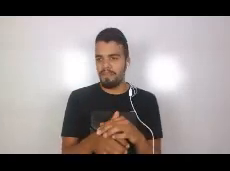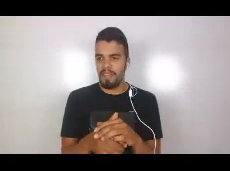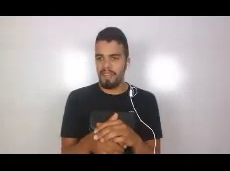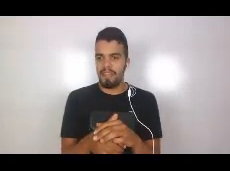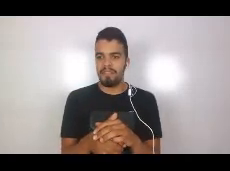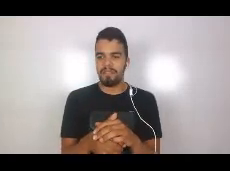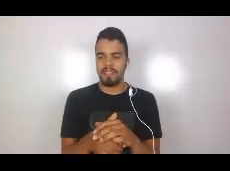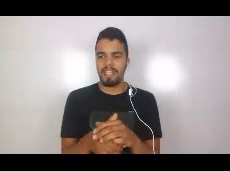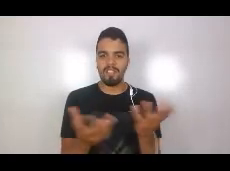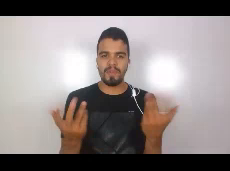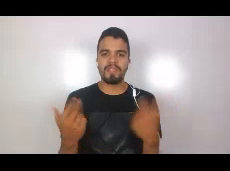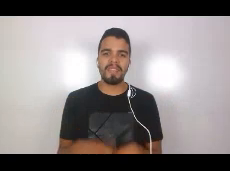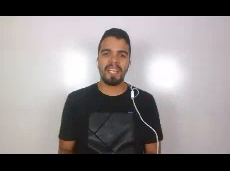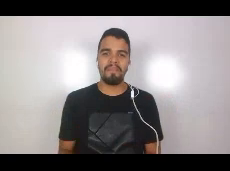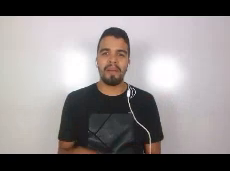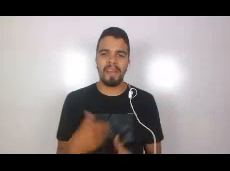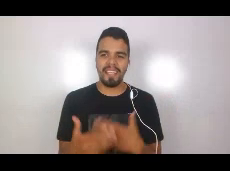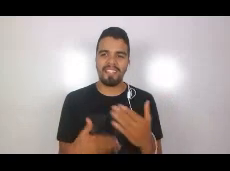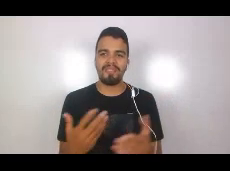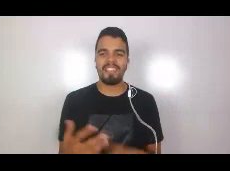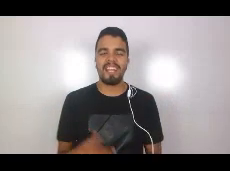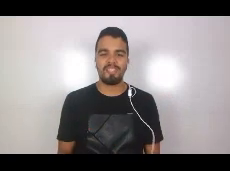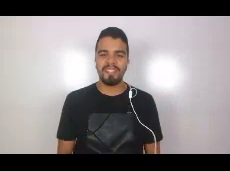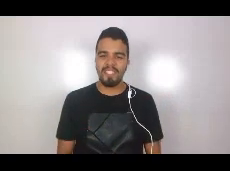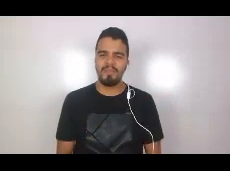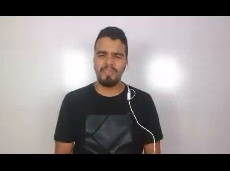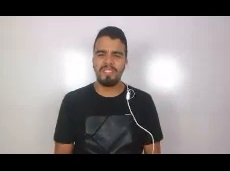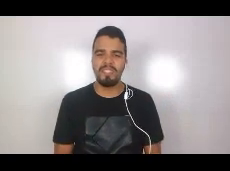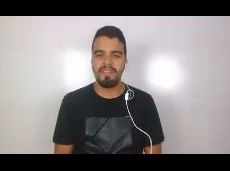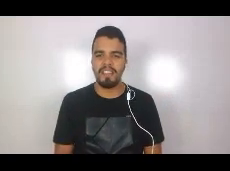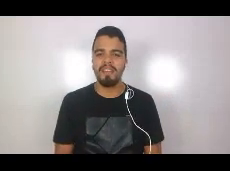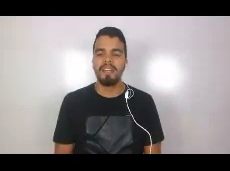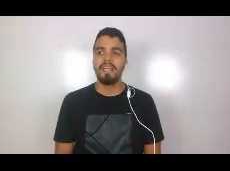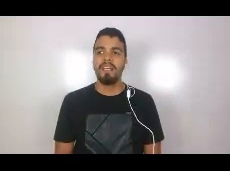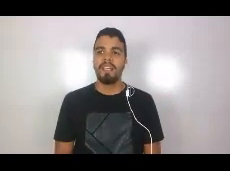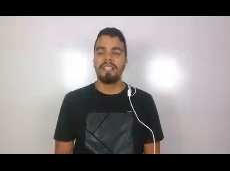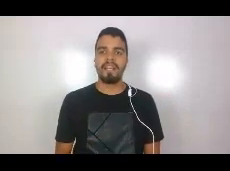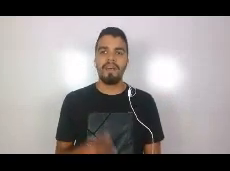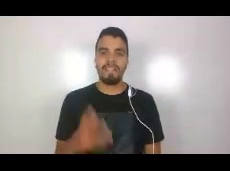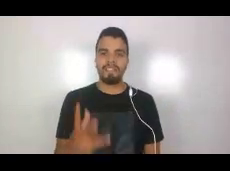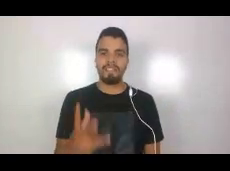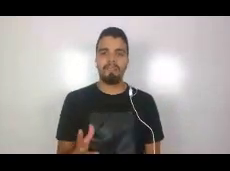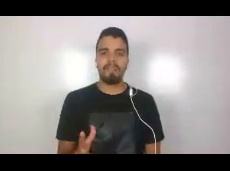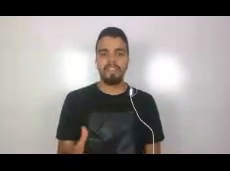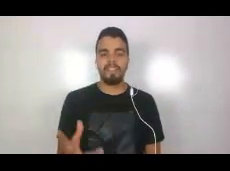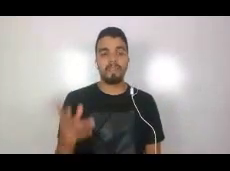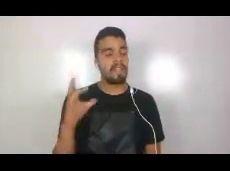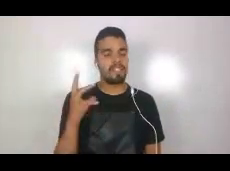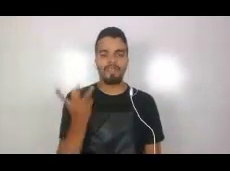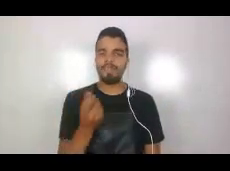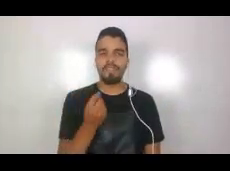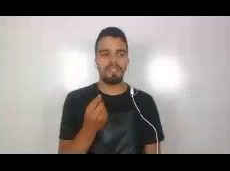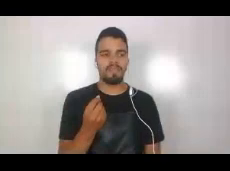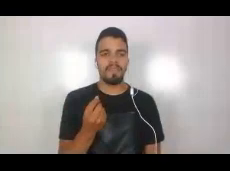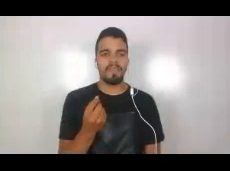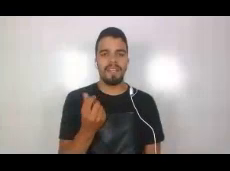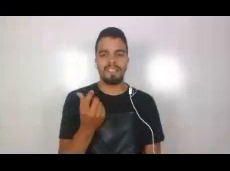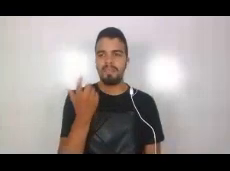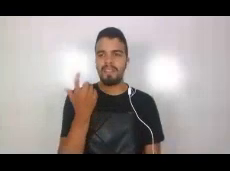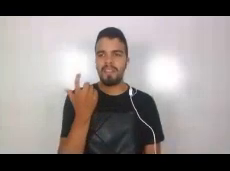Então, que nós possamos, né, caminhar para essa sociedade mais inclusiva, né? Então, essa disciplina ela faz parte de tudo